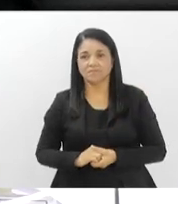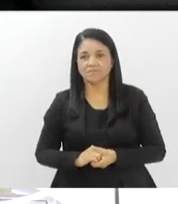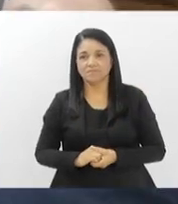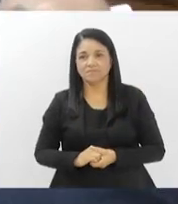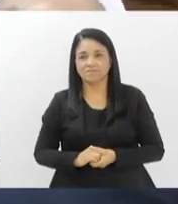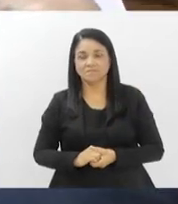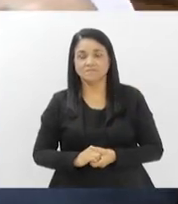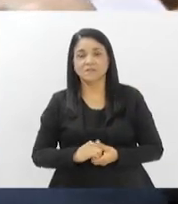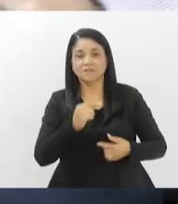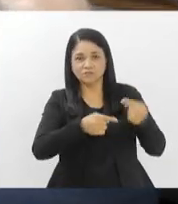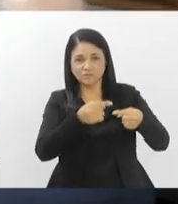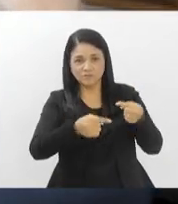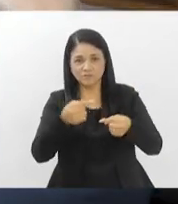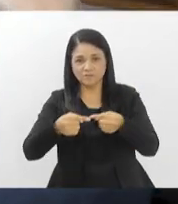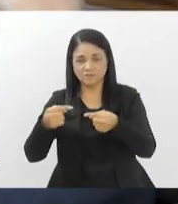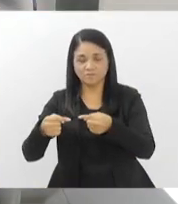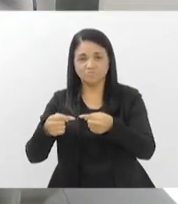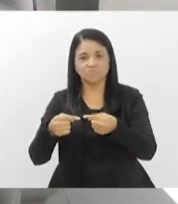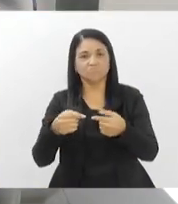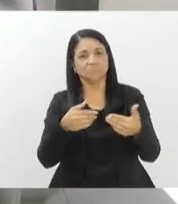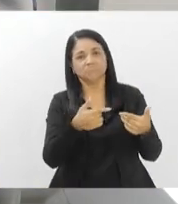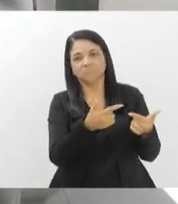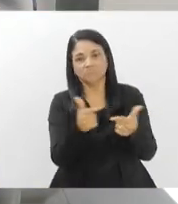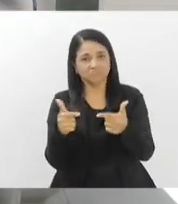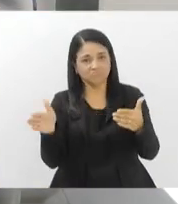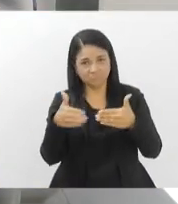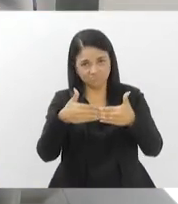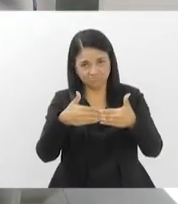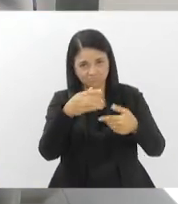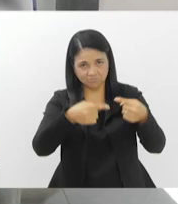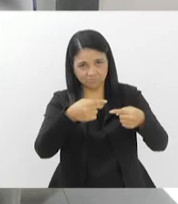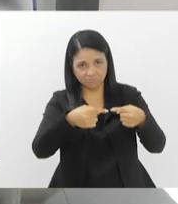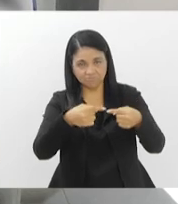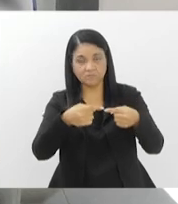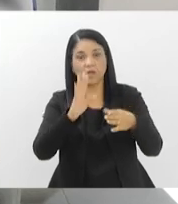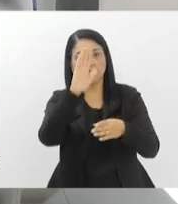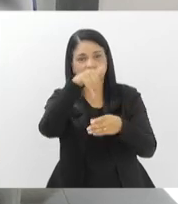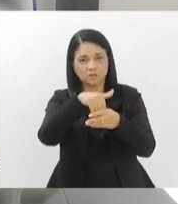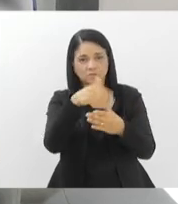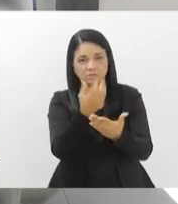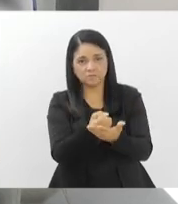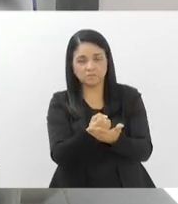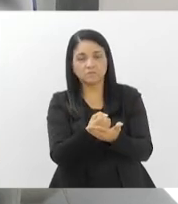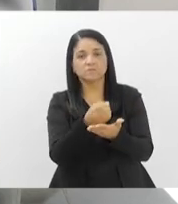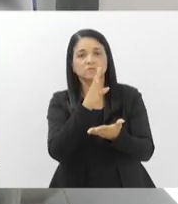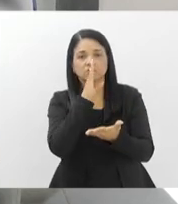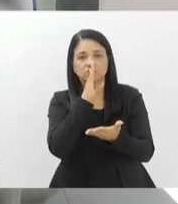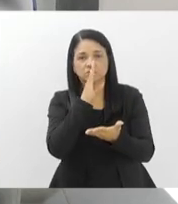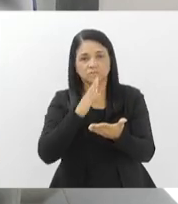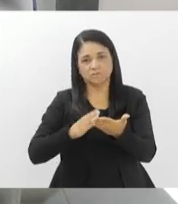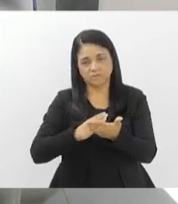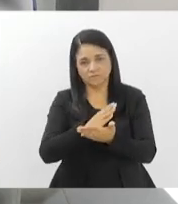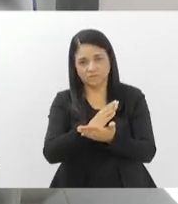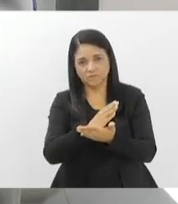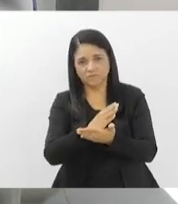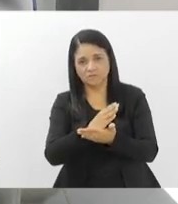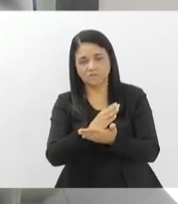parceiro? Em discussão. Não havendo quem queira discutir, encerrada a discussão. Em votação, senhores que aprovam, permaneçam como estão,